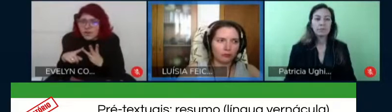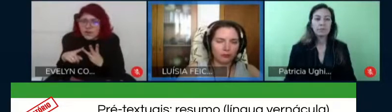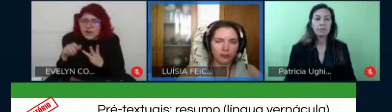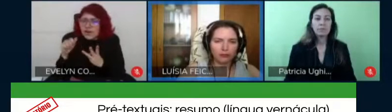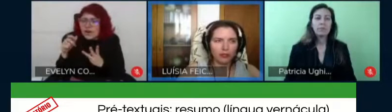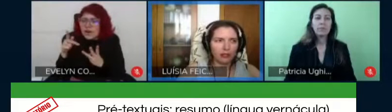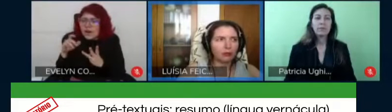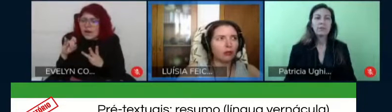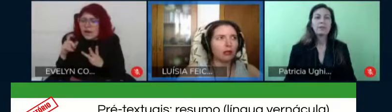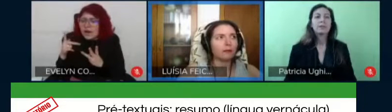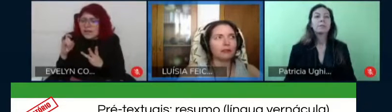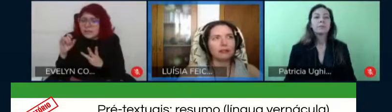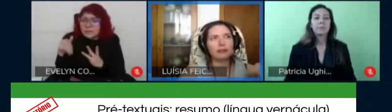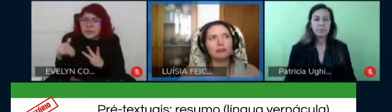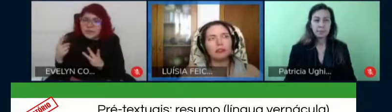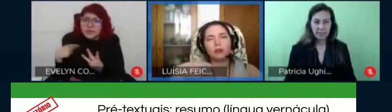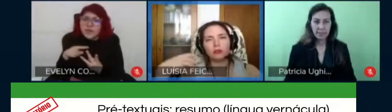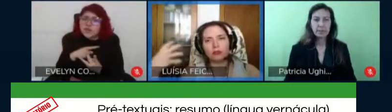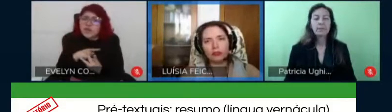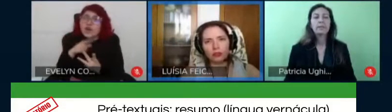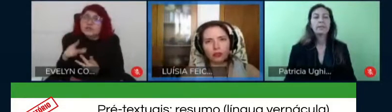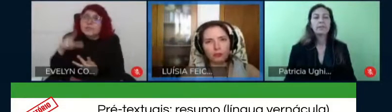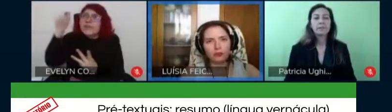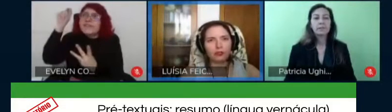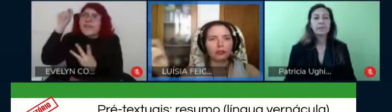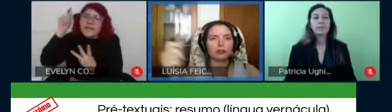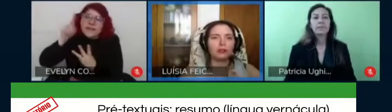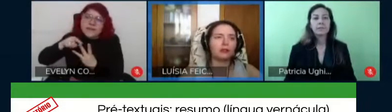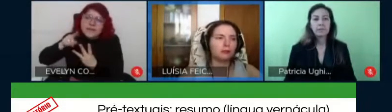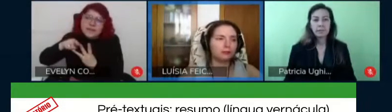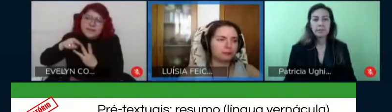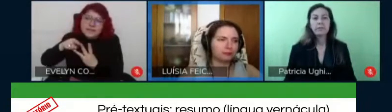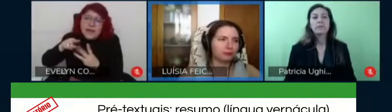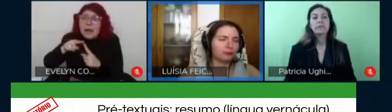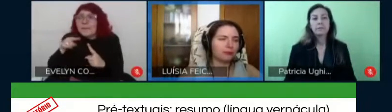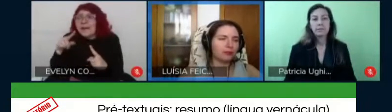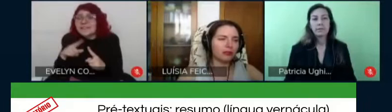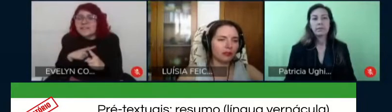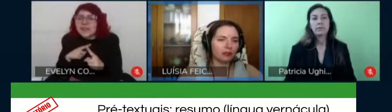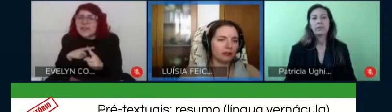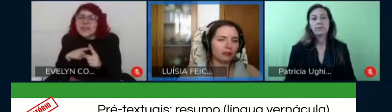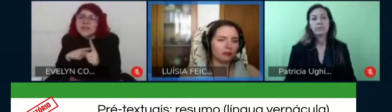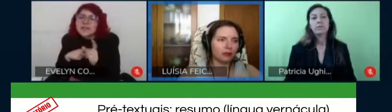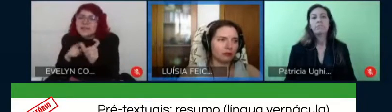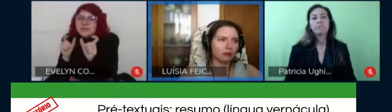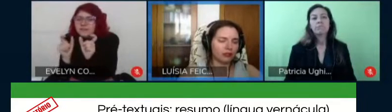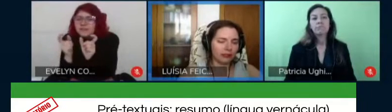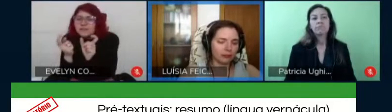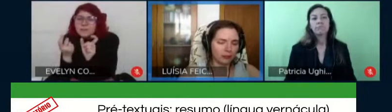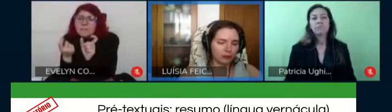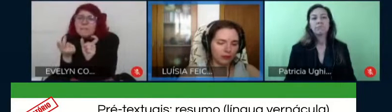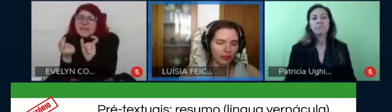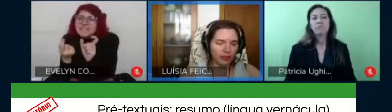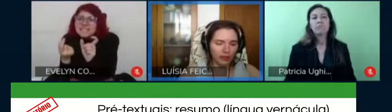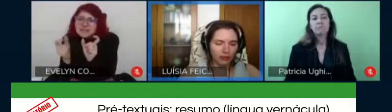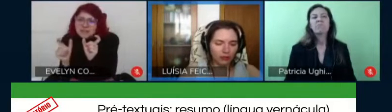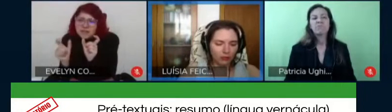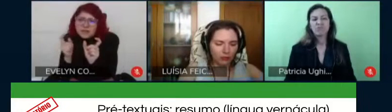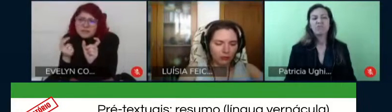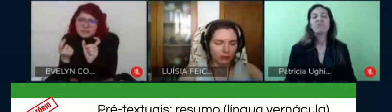termo preferido, mas existem outros sinônimos. Então, nós